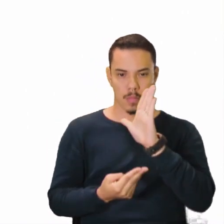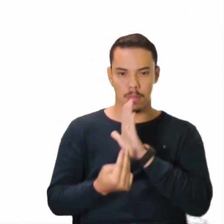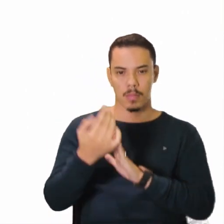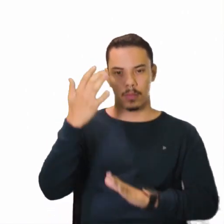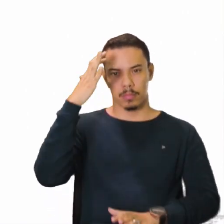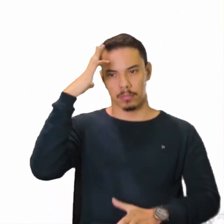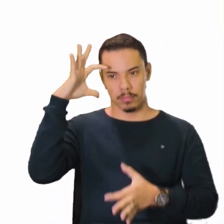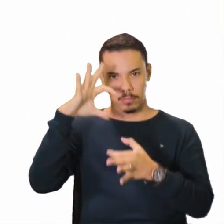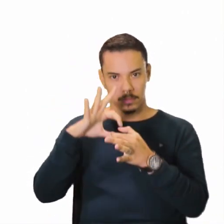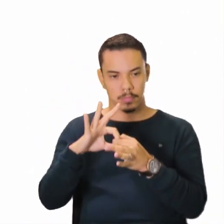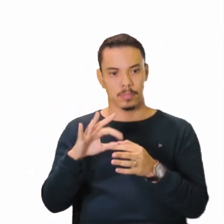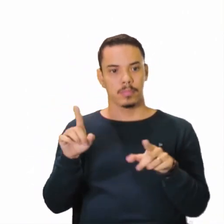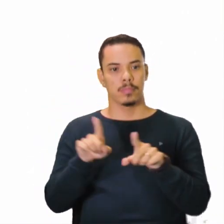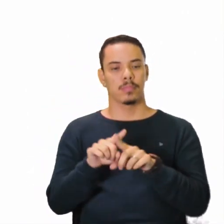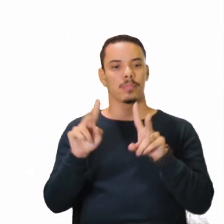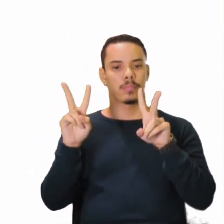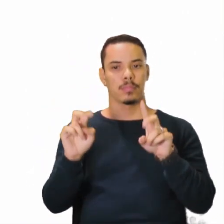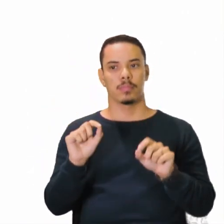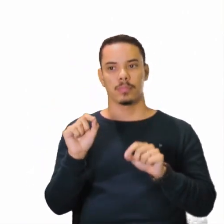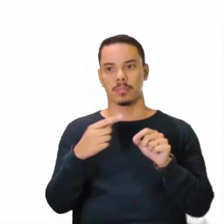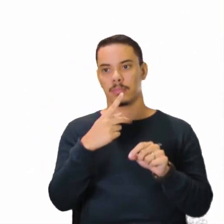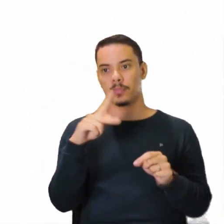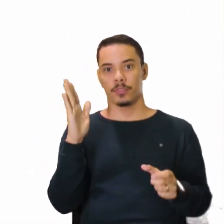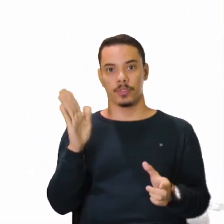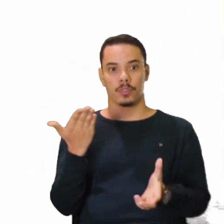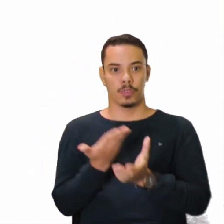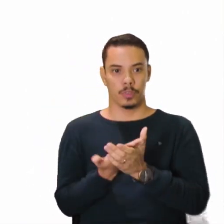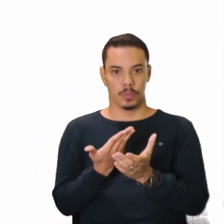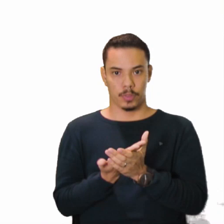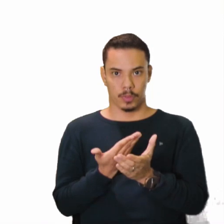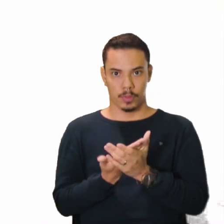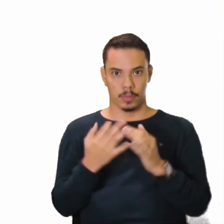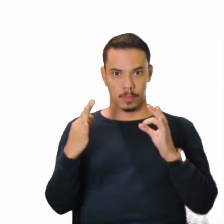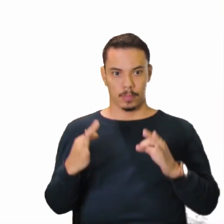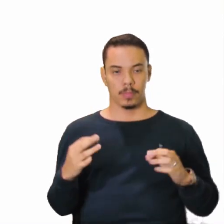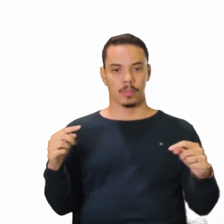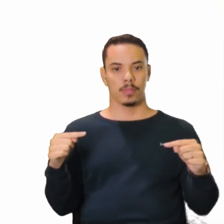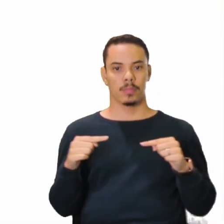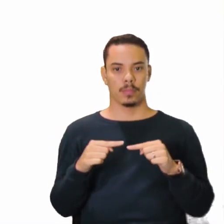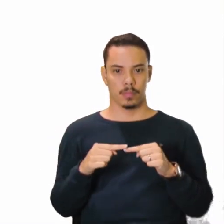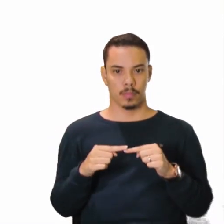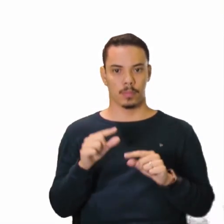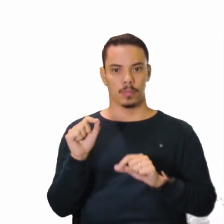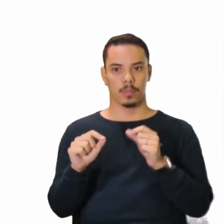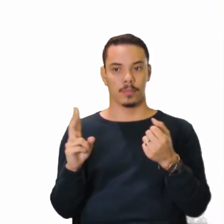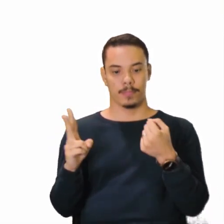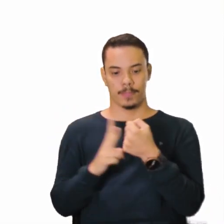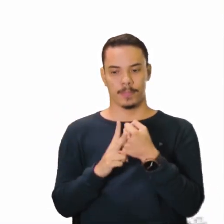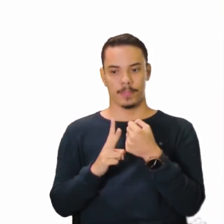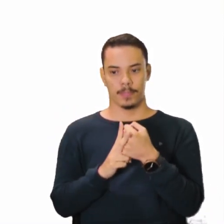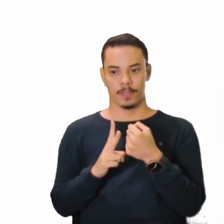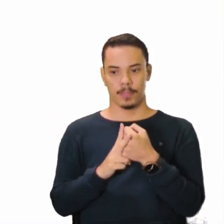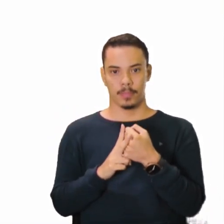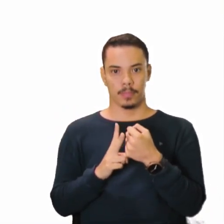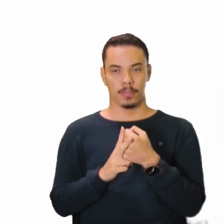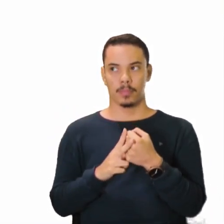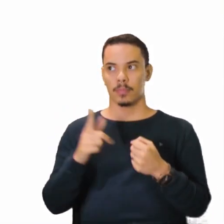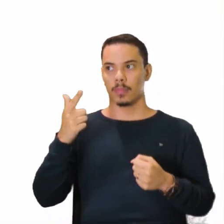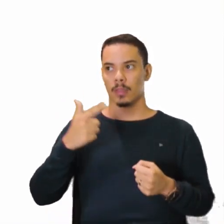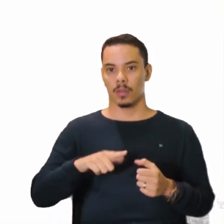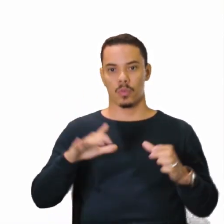conceitual, tá certo? Sobre o que você está estudando nesta aula, que é o verbo, né? Mais uma